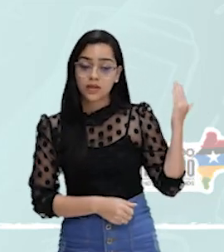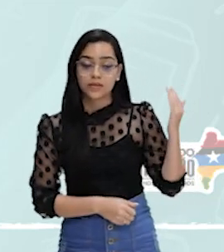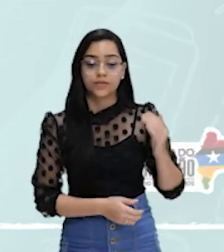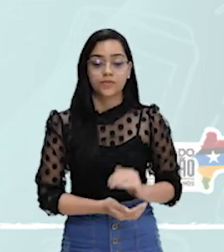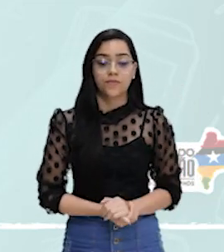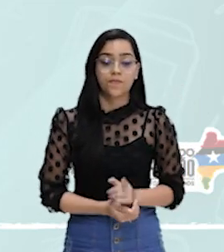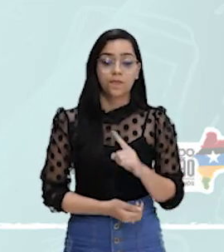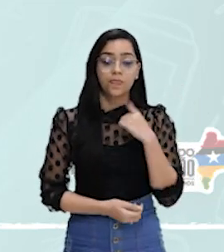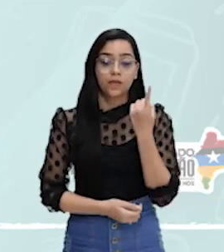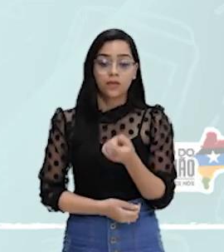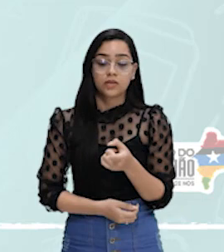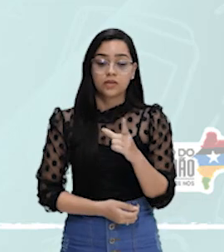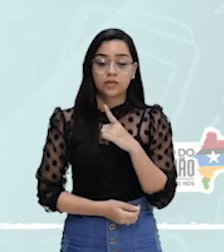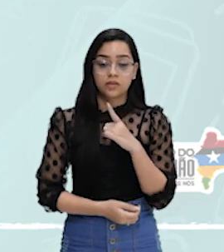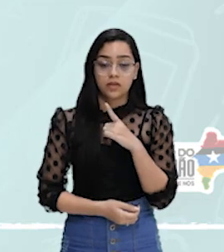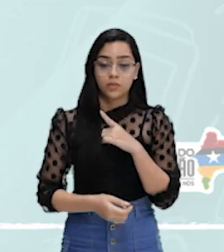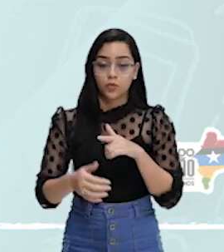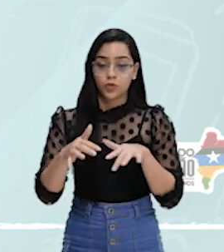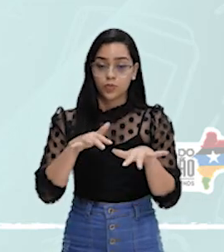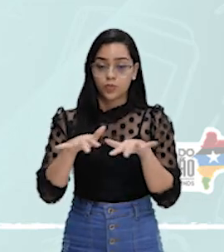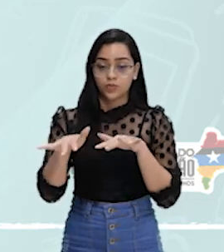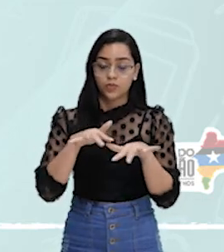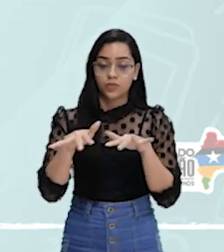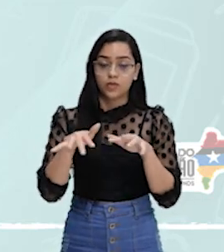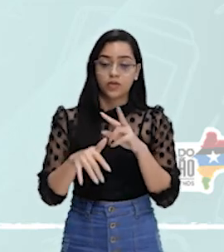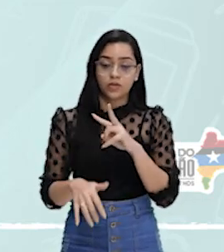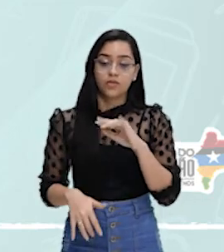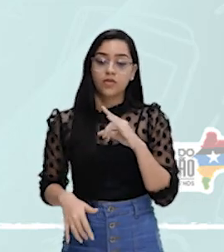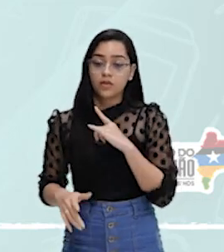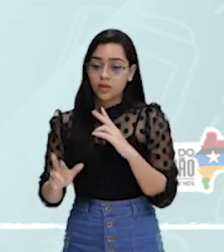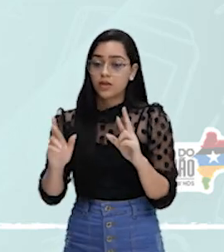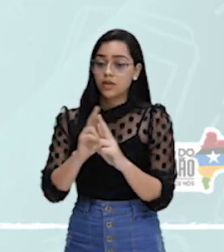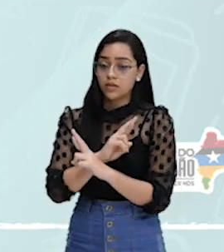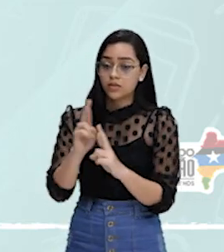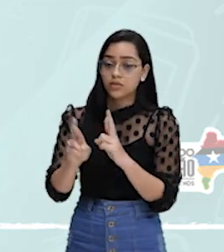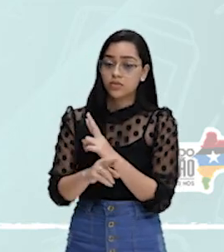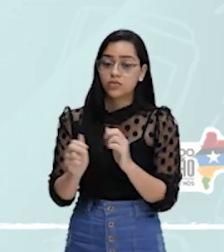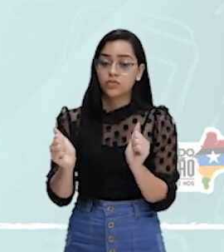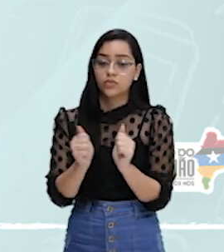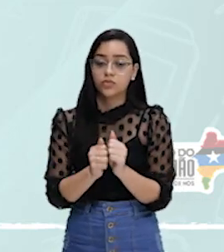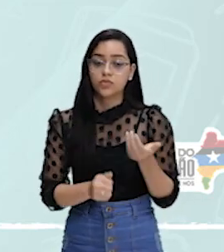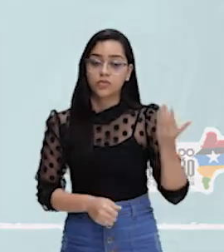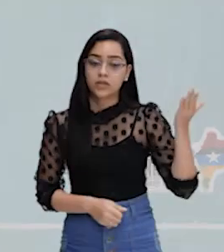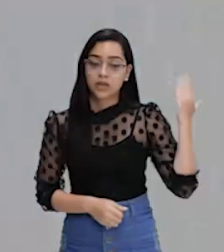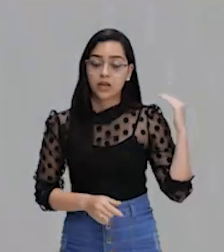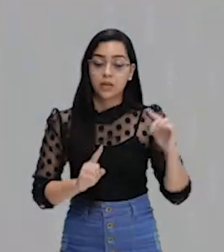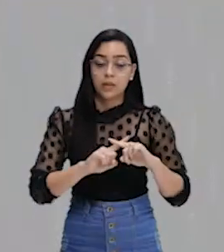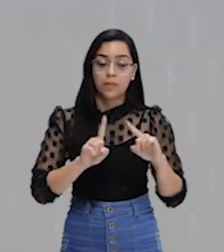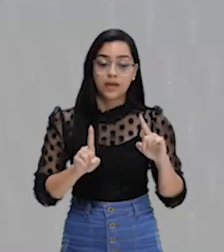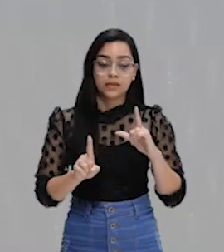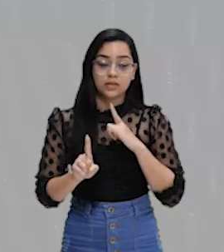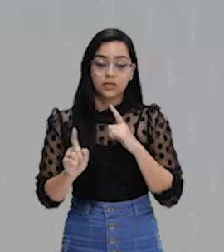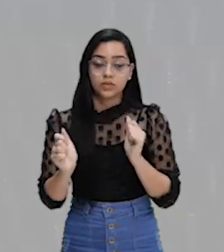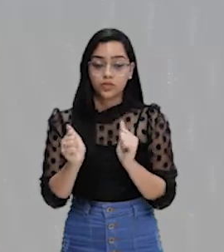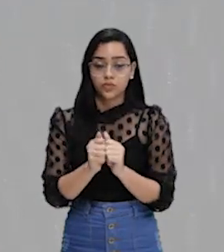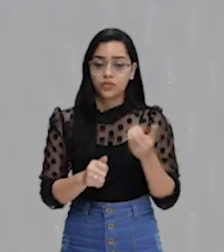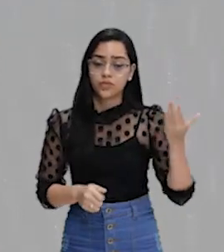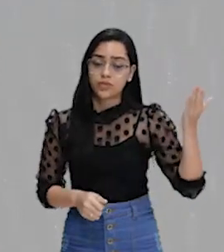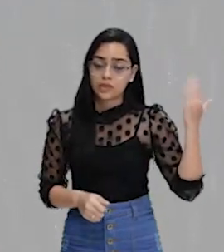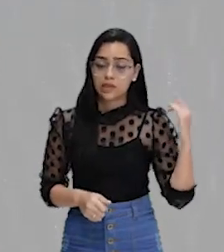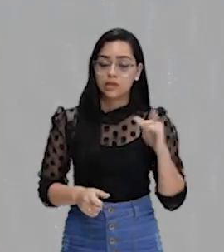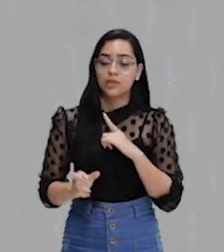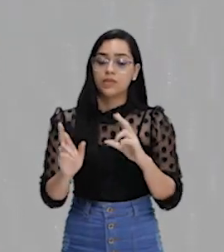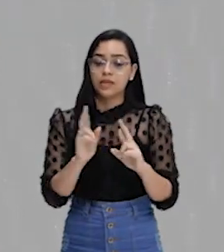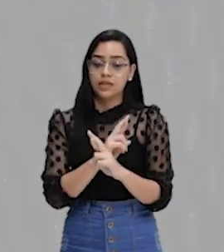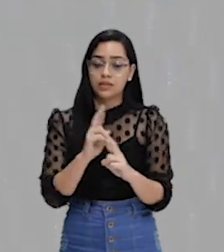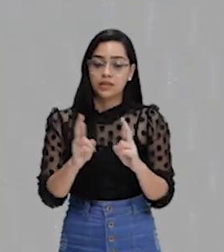Nós temos um movimento que vai se relacionar com o passado, mas essa relação com o passado ela é uma relação